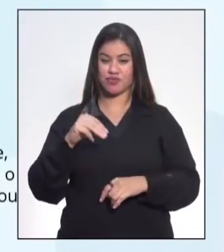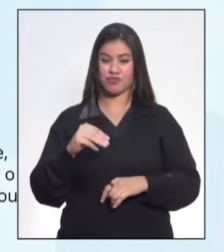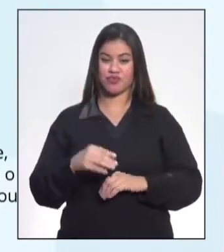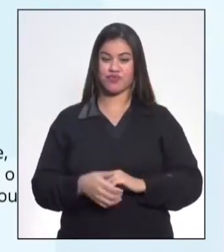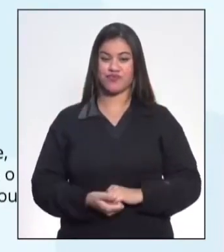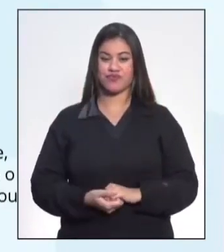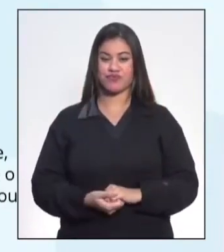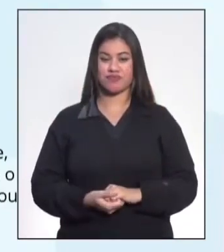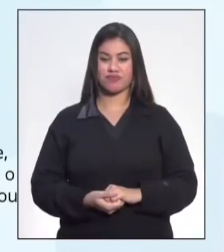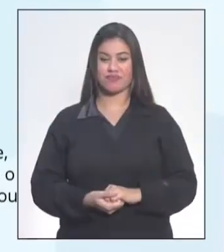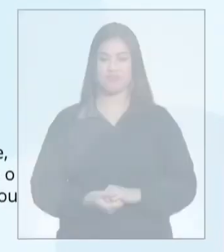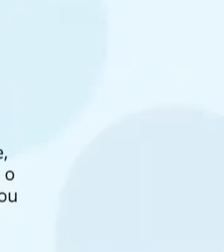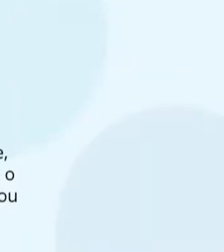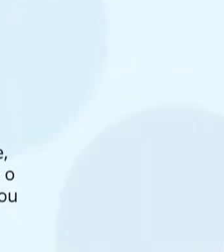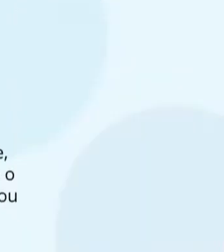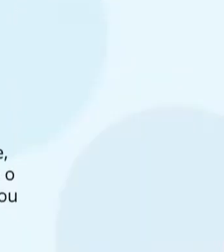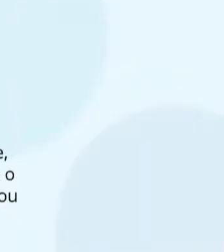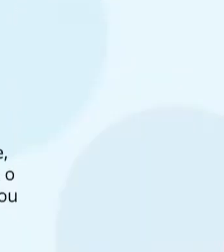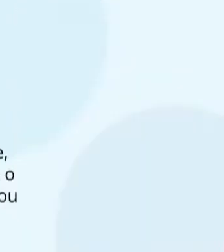minutinho.